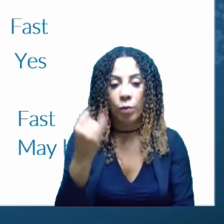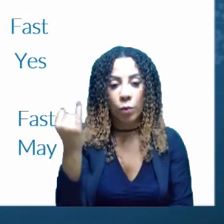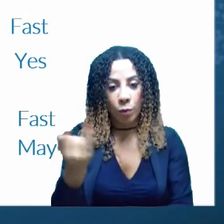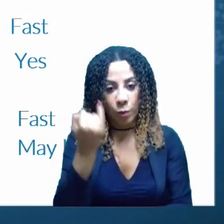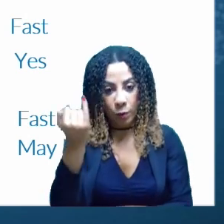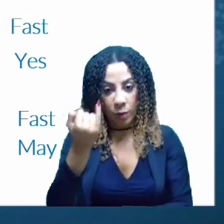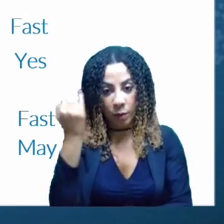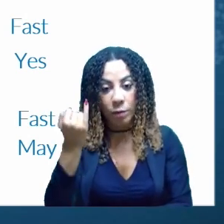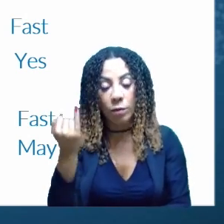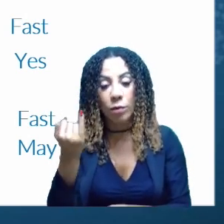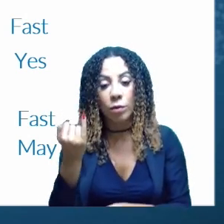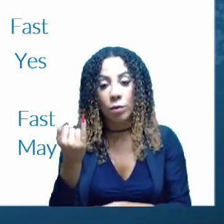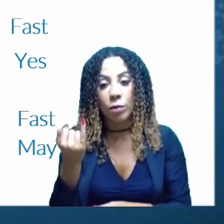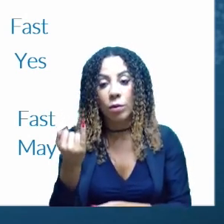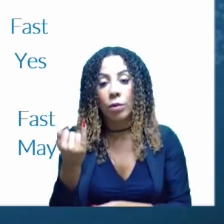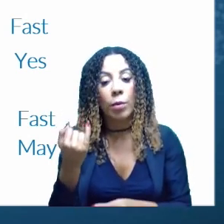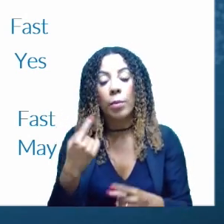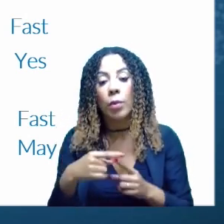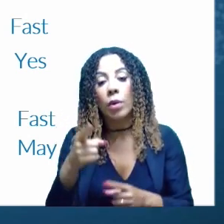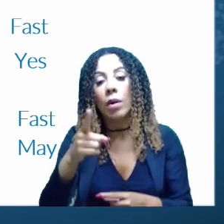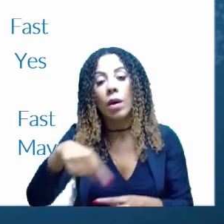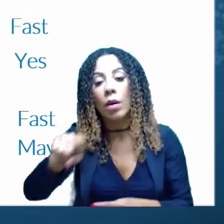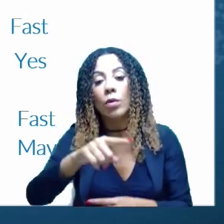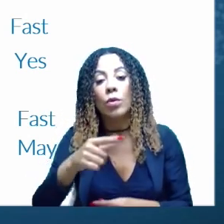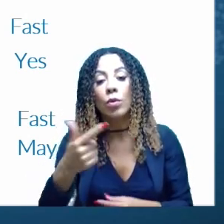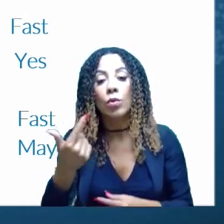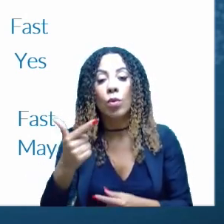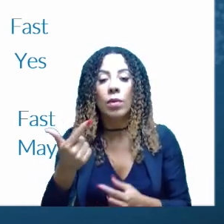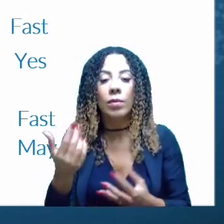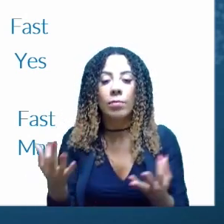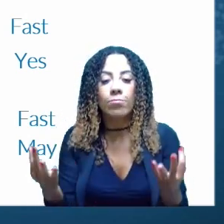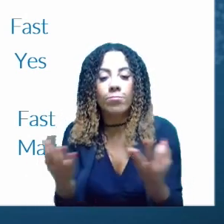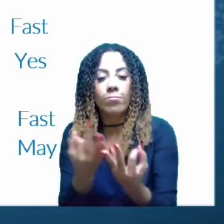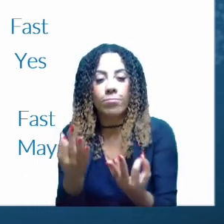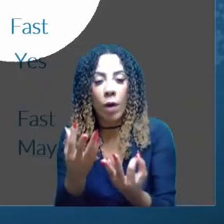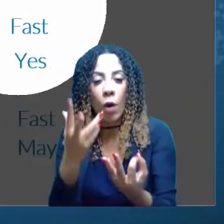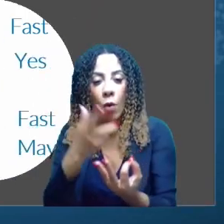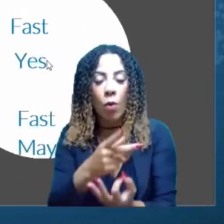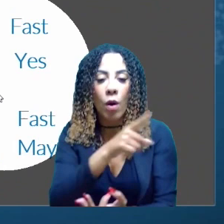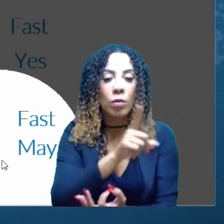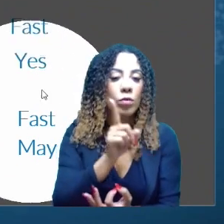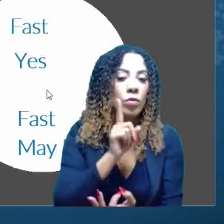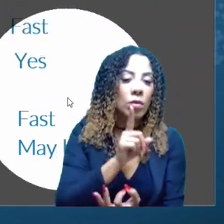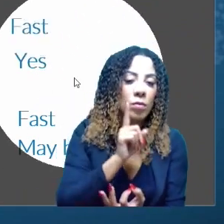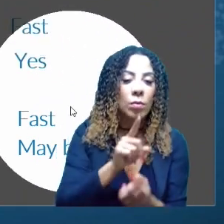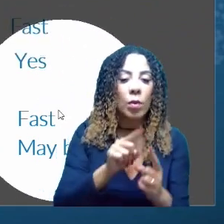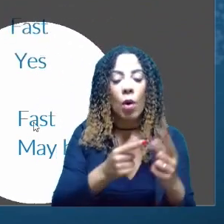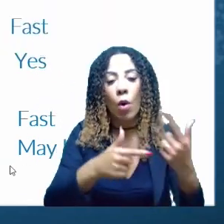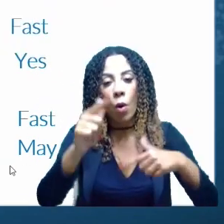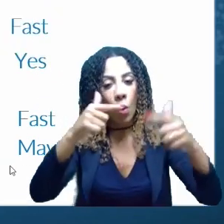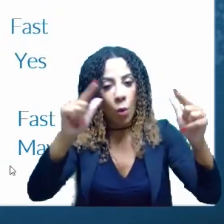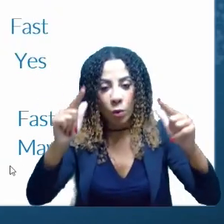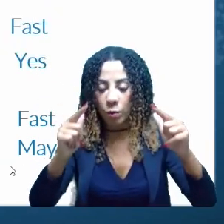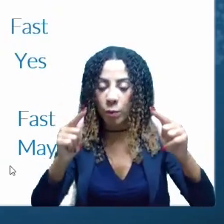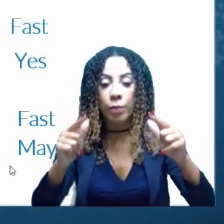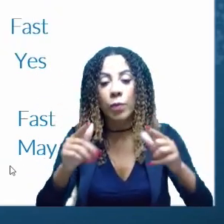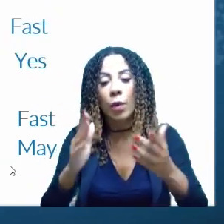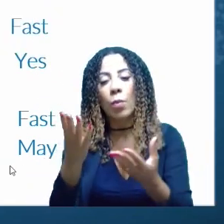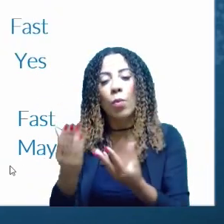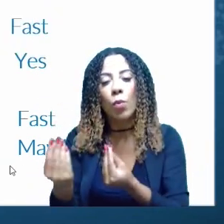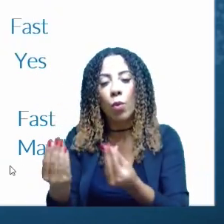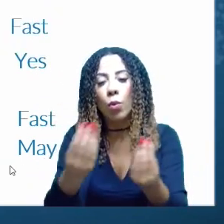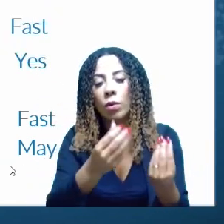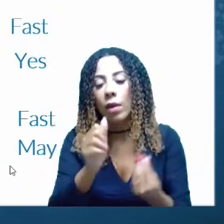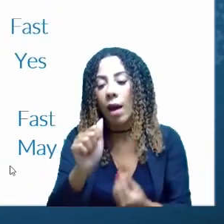não tiveram tanto sucesso nos Estados Unidos ou em outros locais, muitas agências regulatórias não